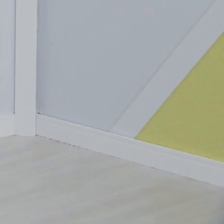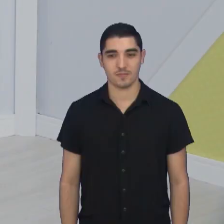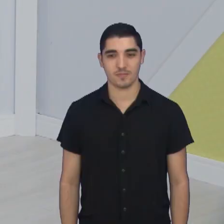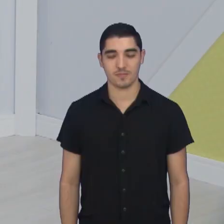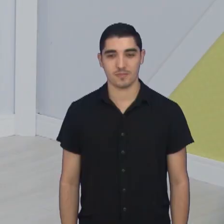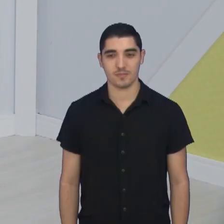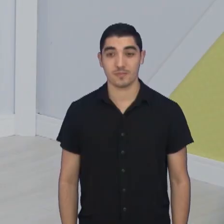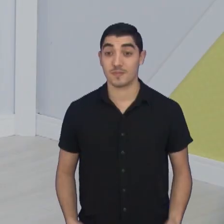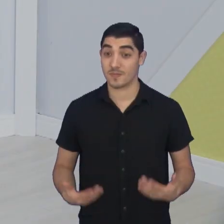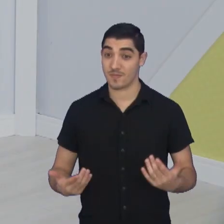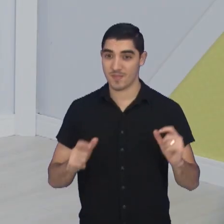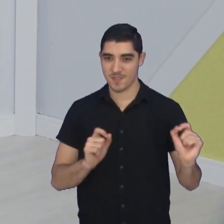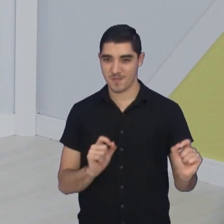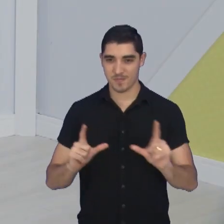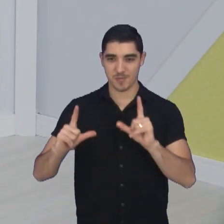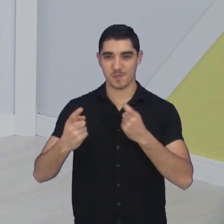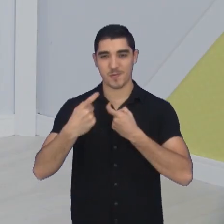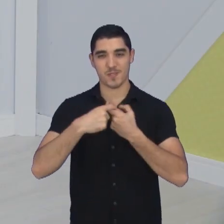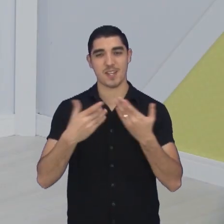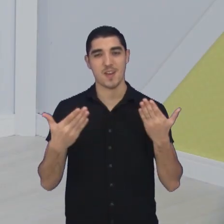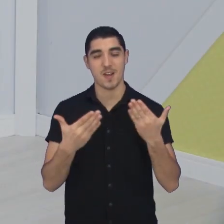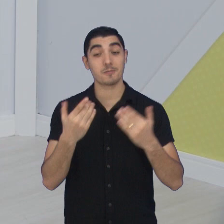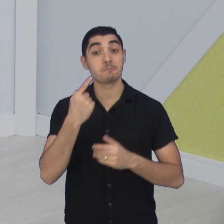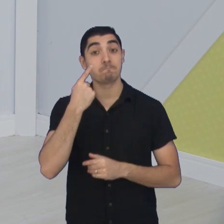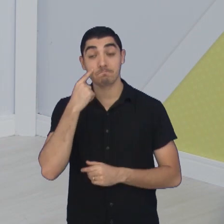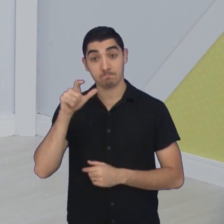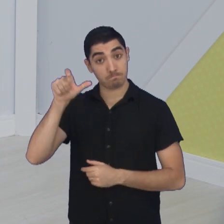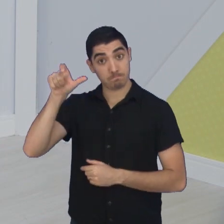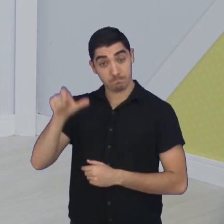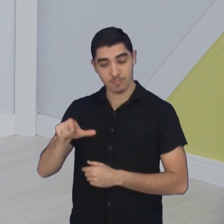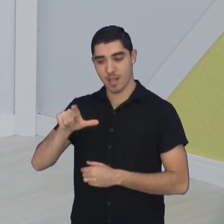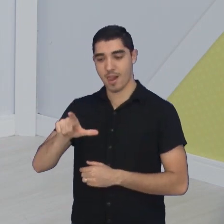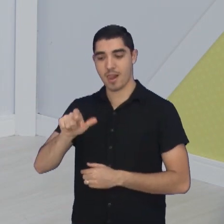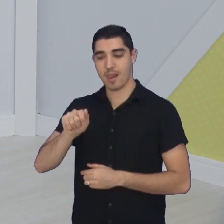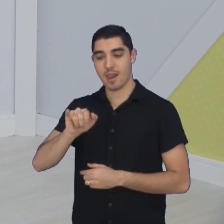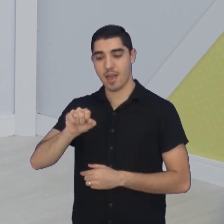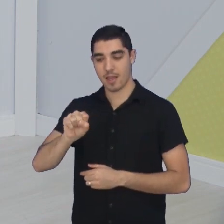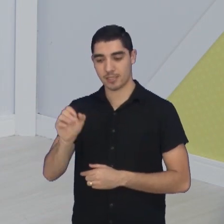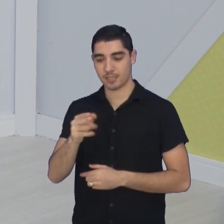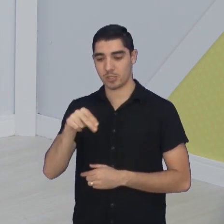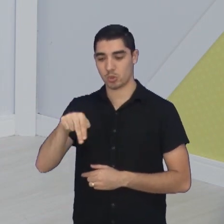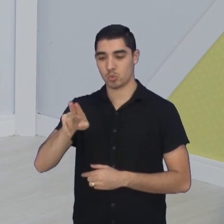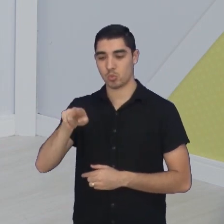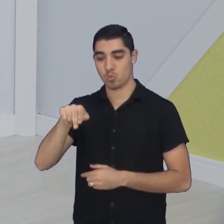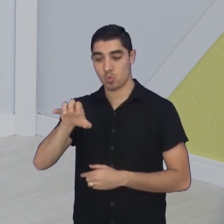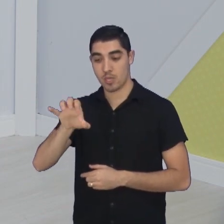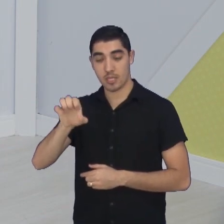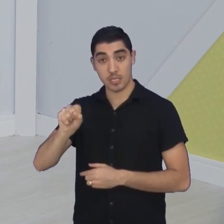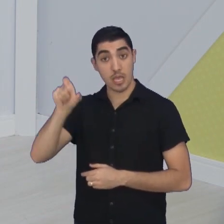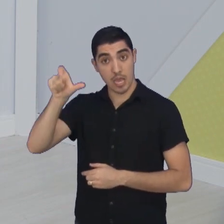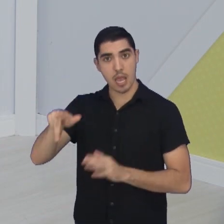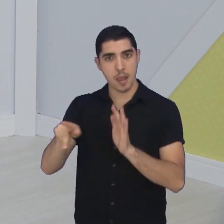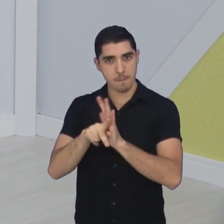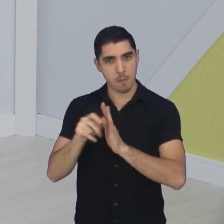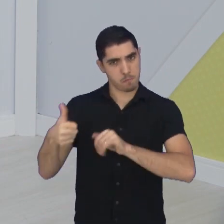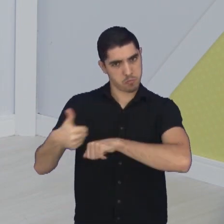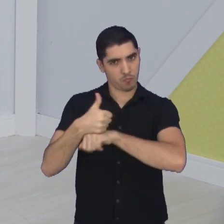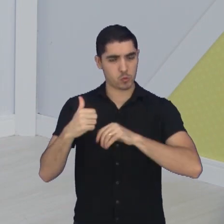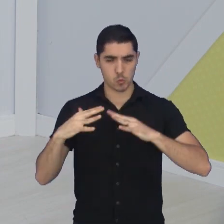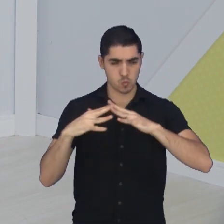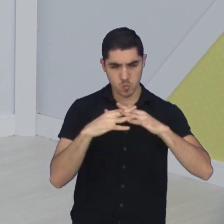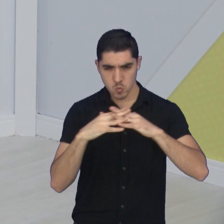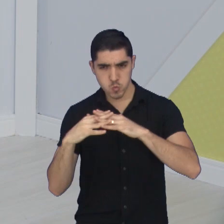Muito bem, estamos de volta com o Hora do Esporte e a lutadora de wrestling, Laís Nunes, que representa São José dos Campos já há 8 anos, está